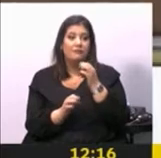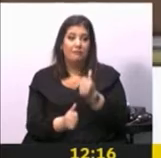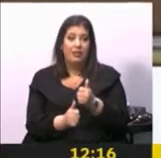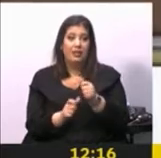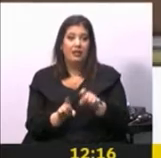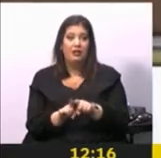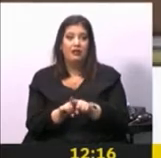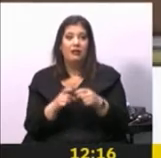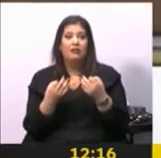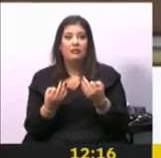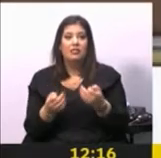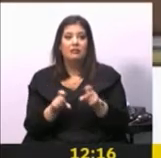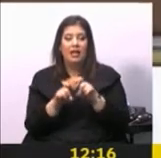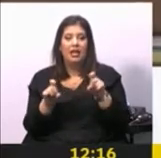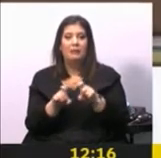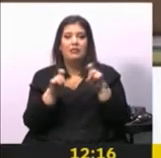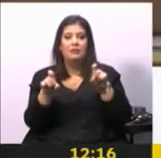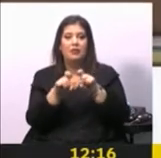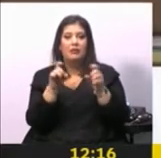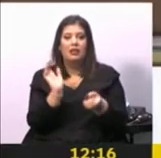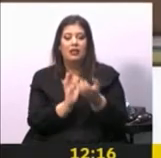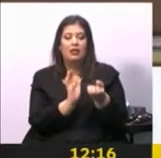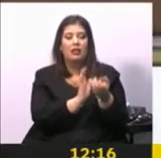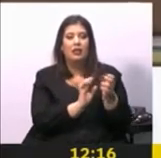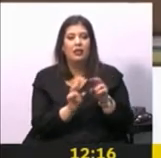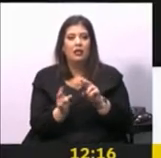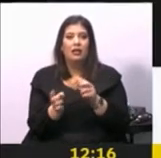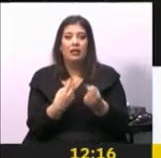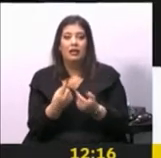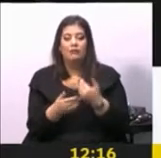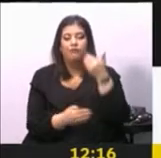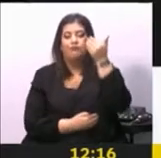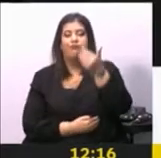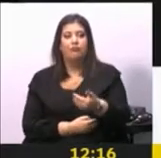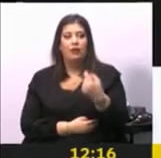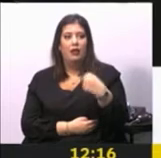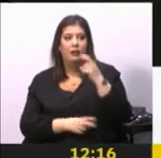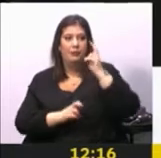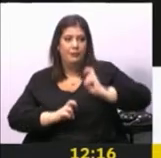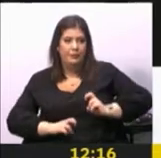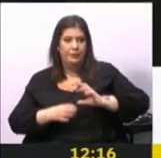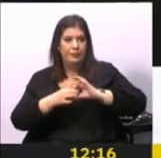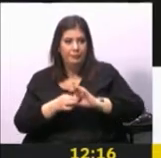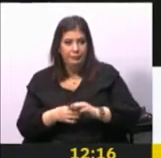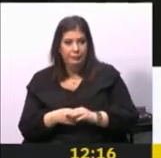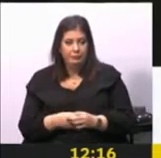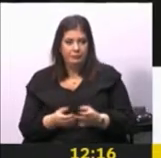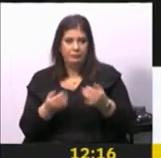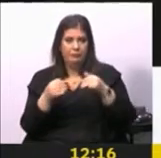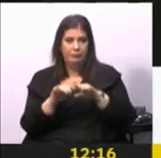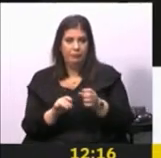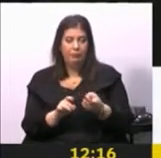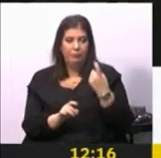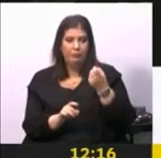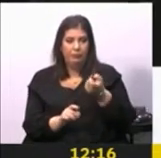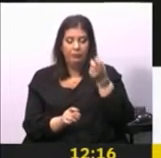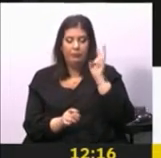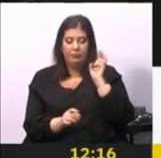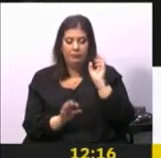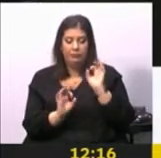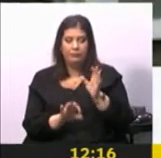há toda uma indústria de branqueamento de capitais que muitas vezes está à frente daquilo que é a investigação judicial. Mas ainda há pouco ouvimos na peça que